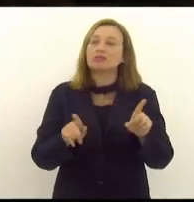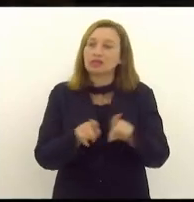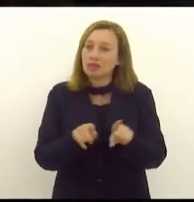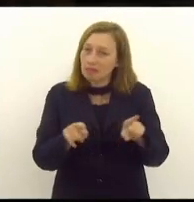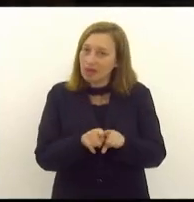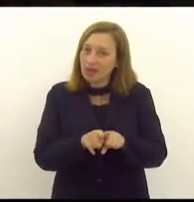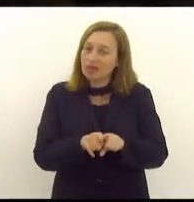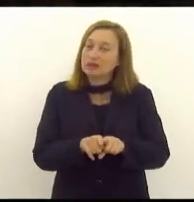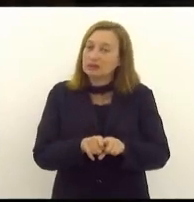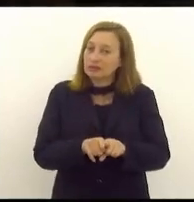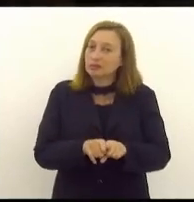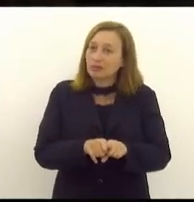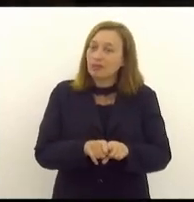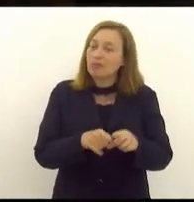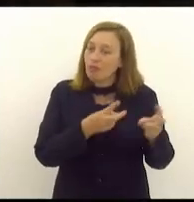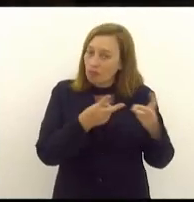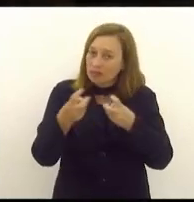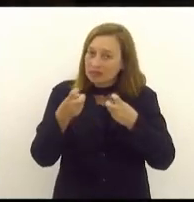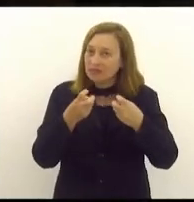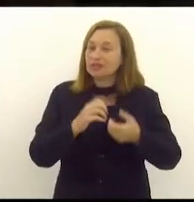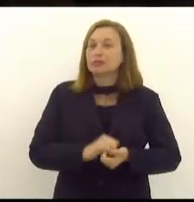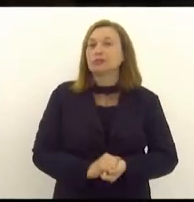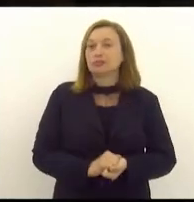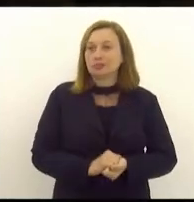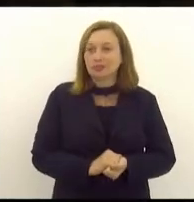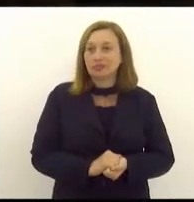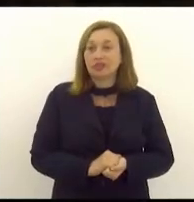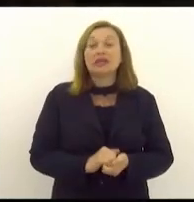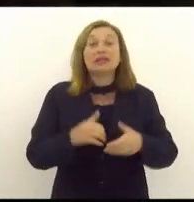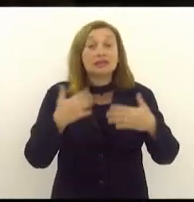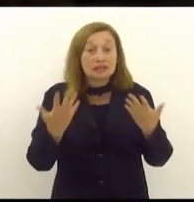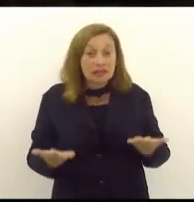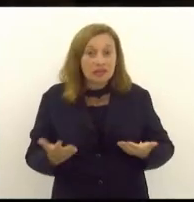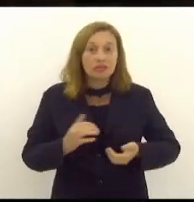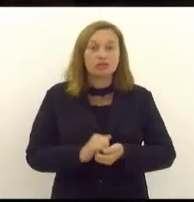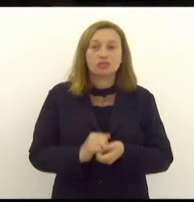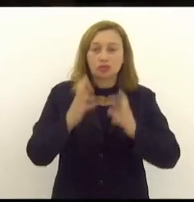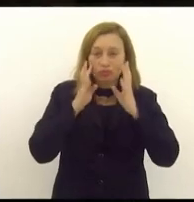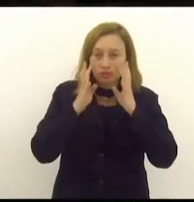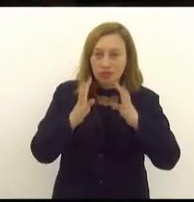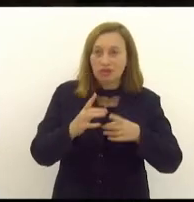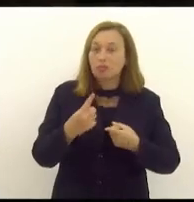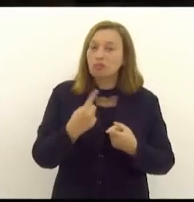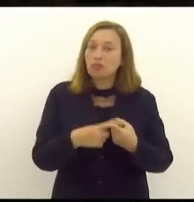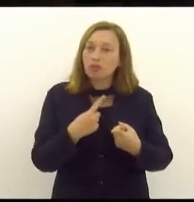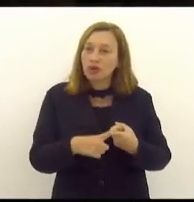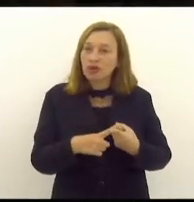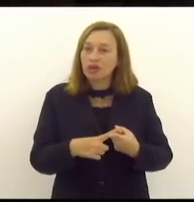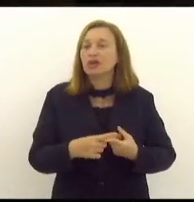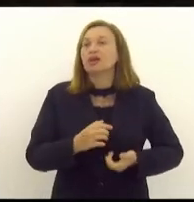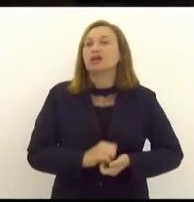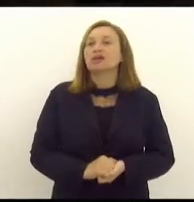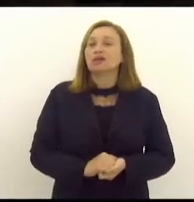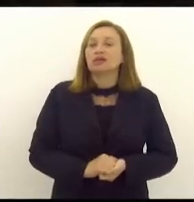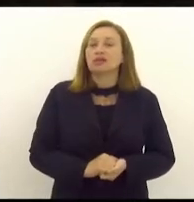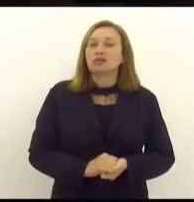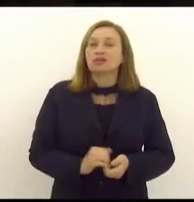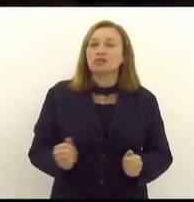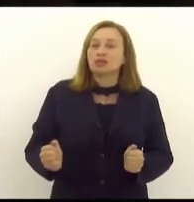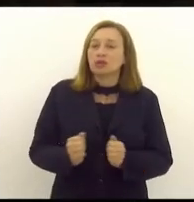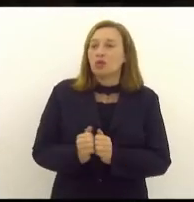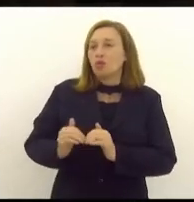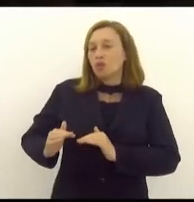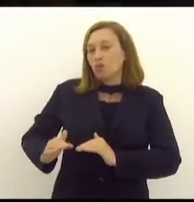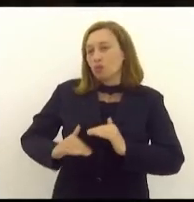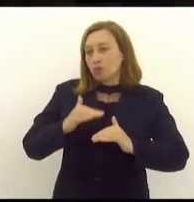tem que ser observado então eu tô chamando aqui atenção porque participei desse processo